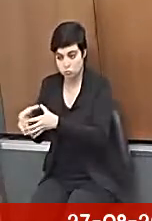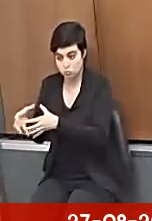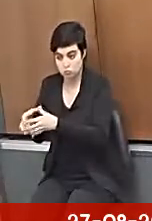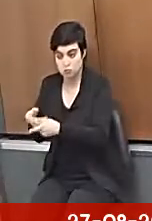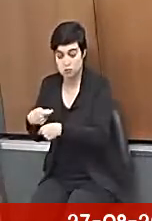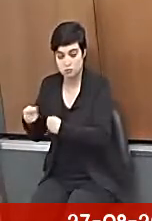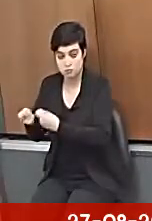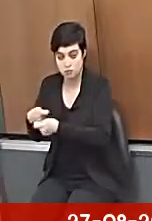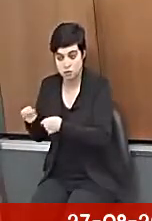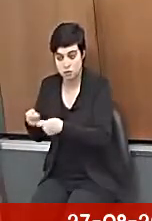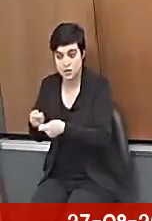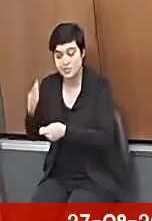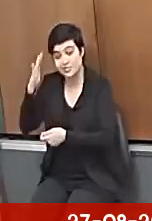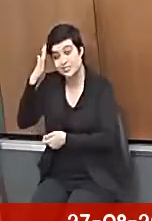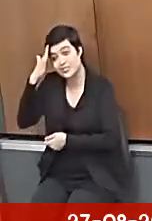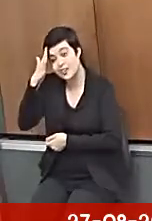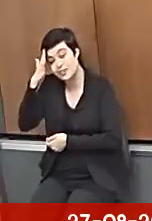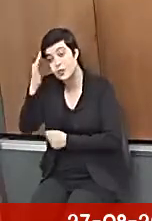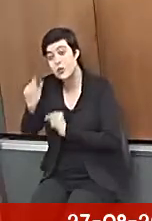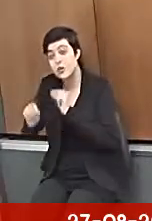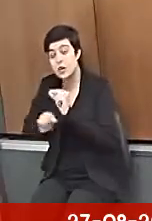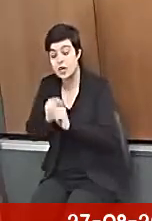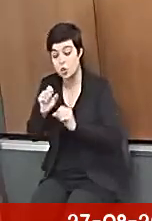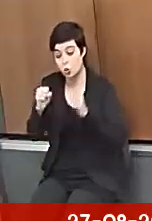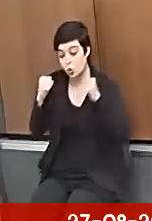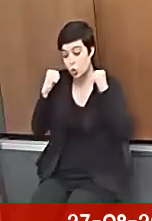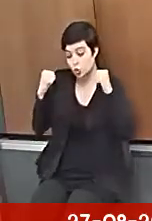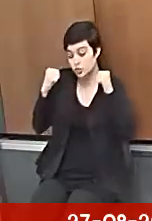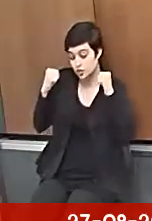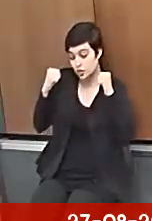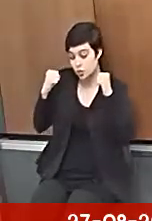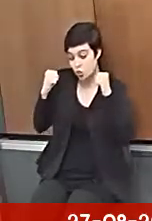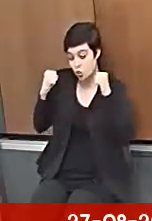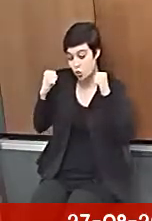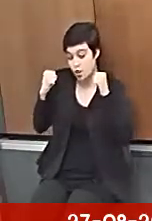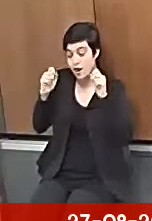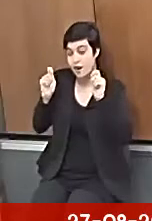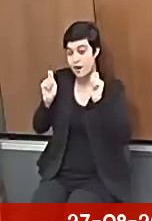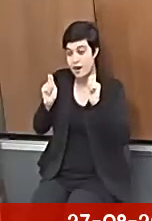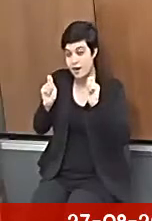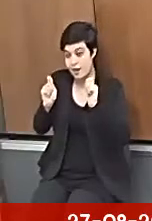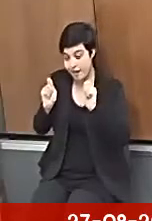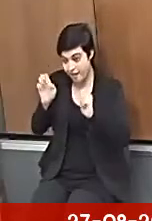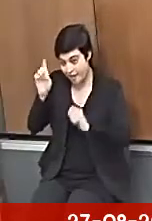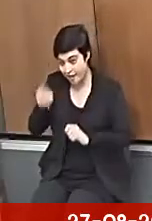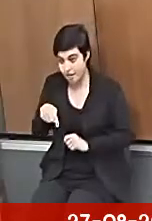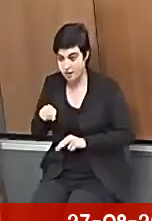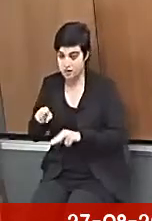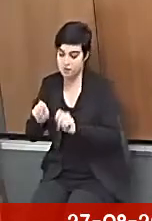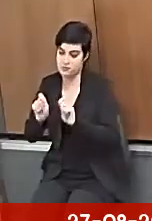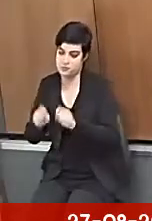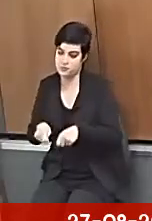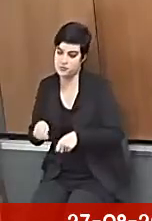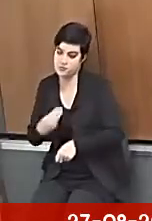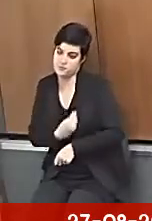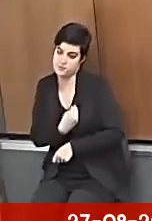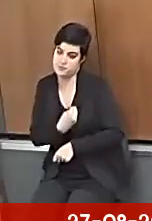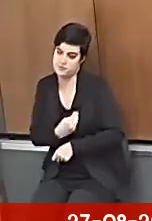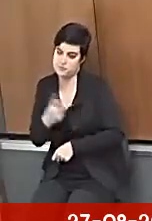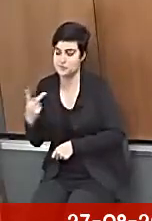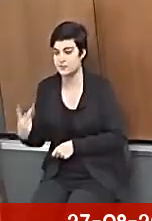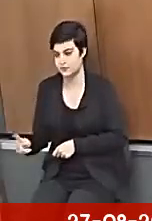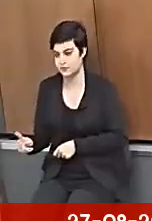que o torcedor é a razão da sua existência e aquilo que é pago que é